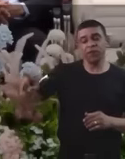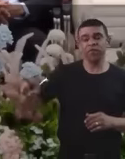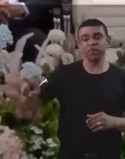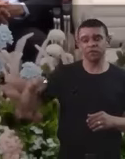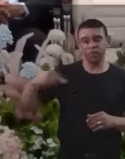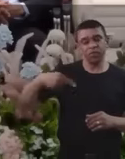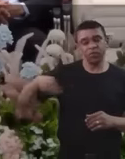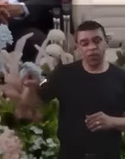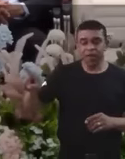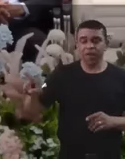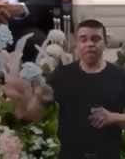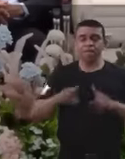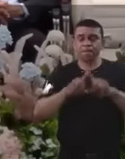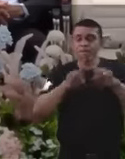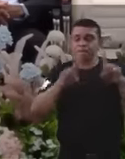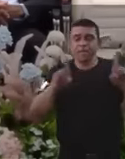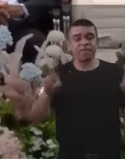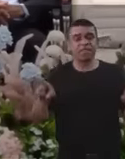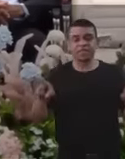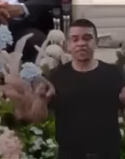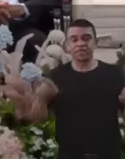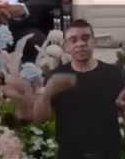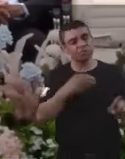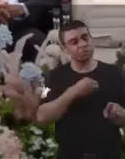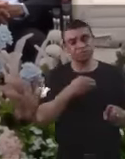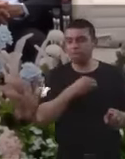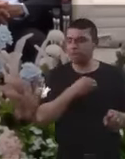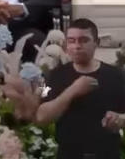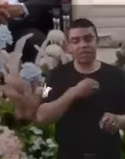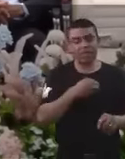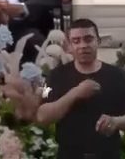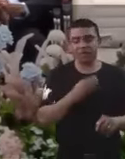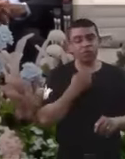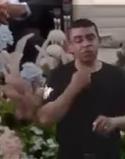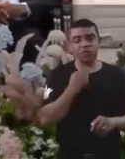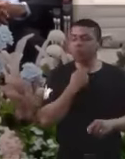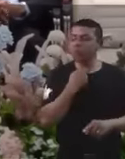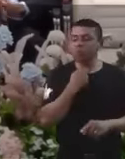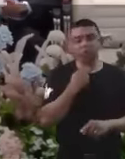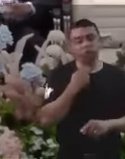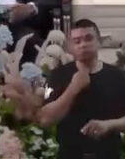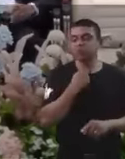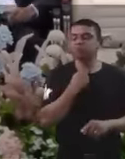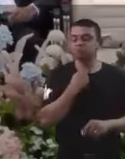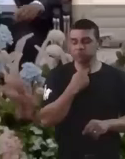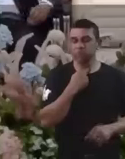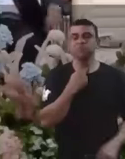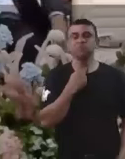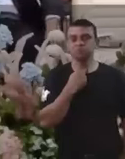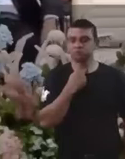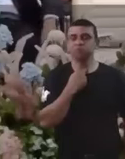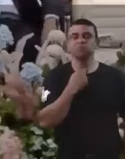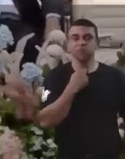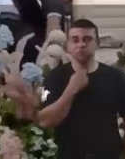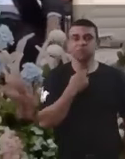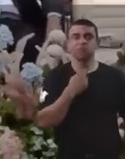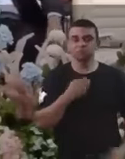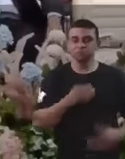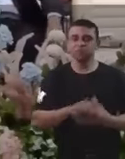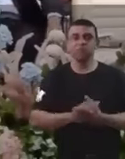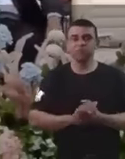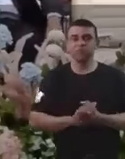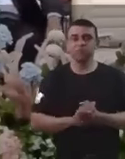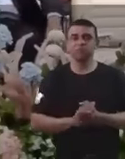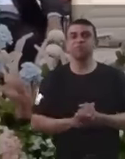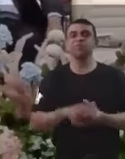Vigia, mulher. Não peca mais não. Ou seja, aquele camarada tem Jesus como mestre, mas não tem Jesus como Senhor de sua vida. Se